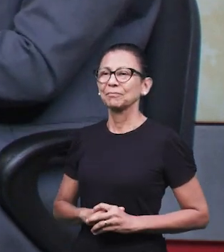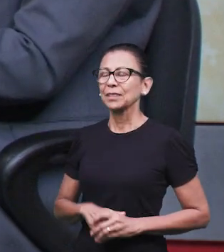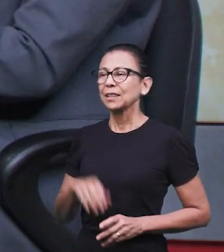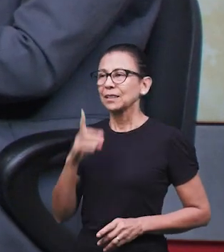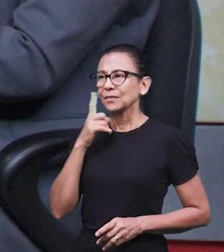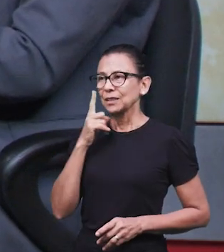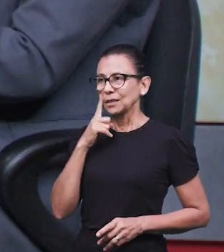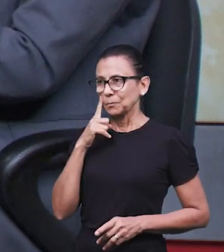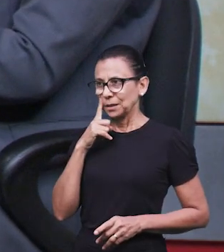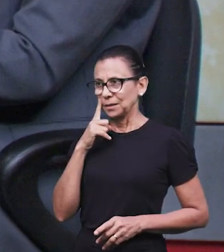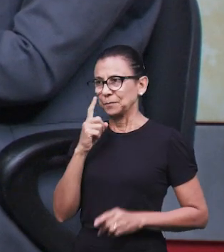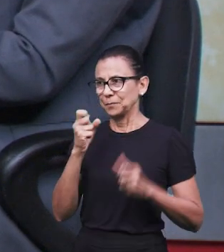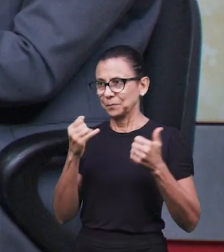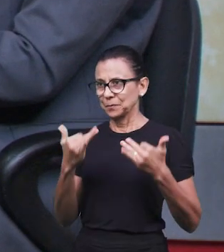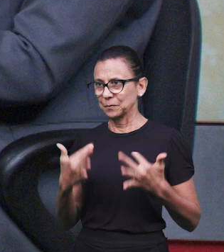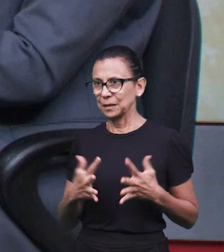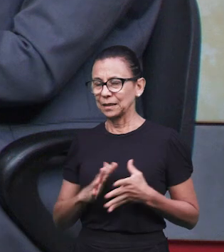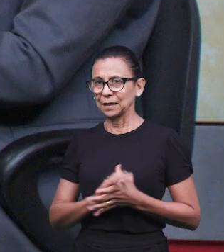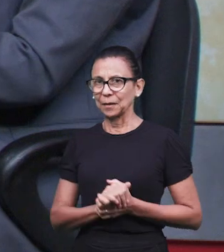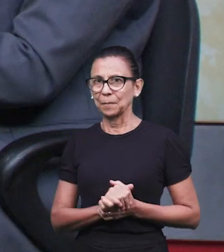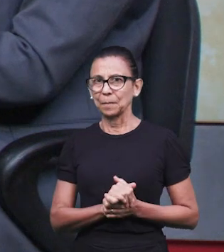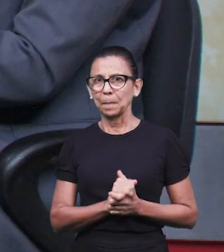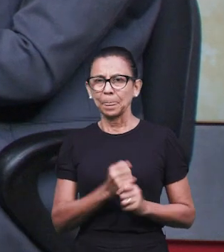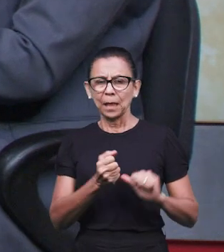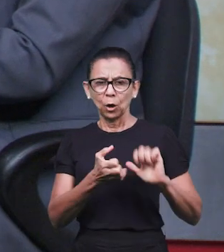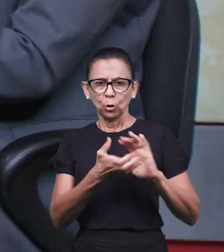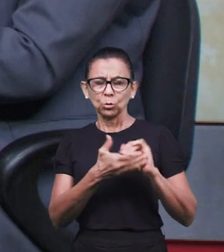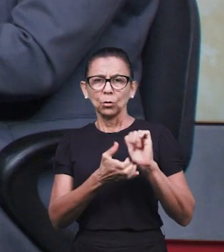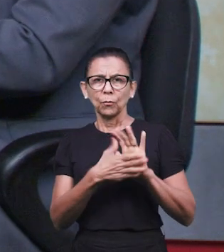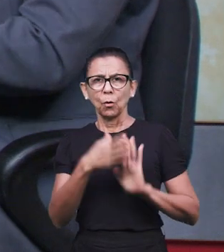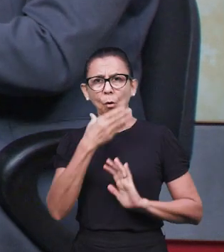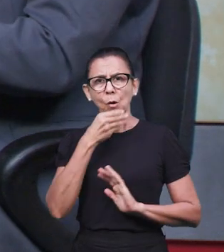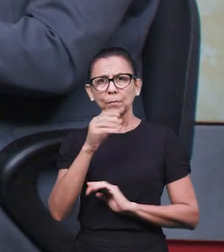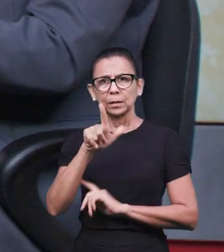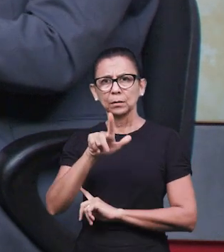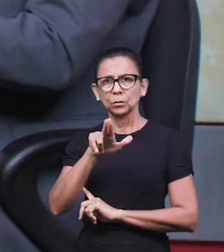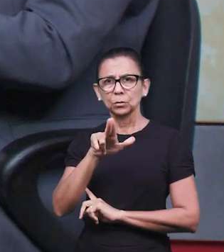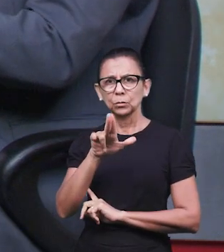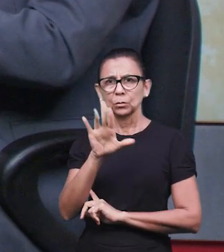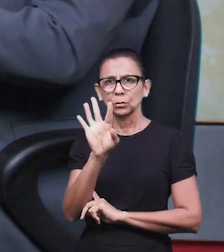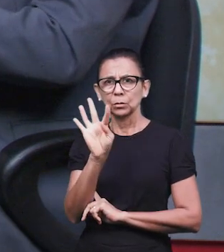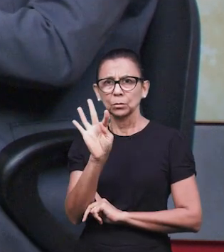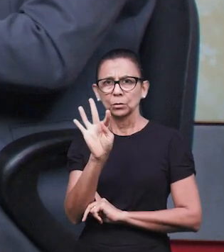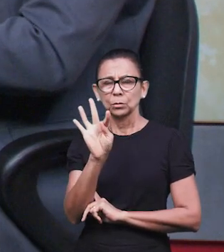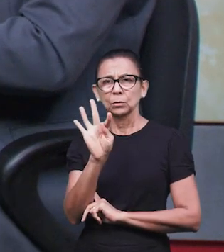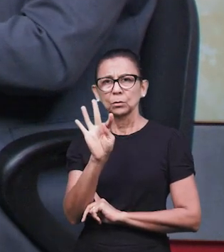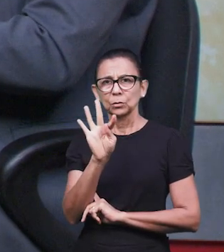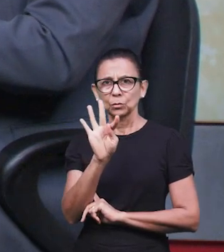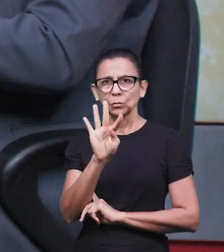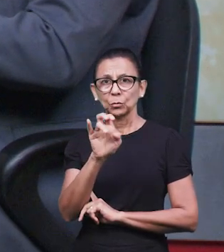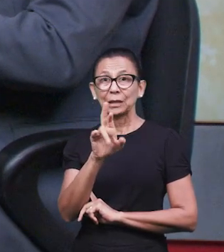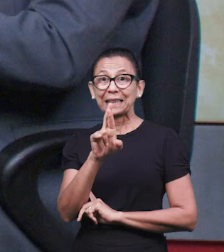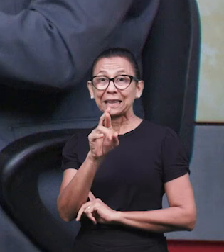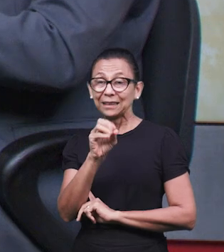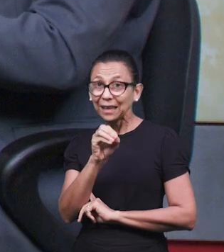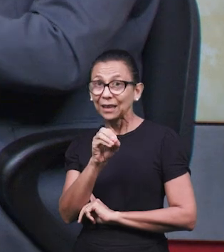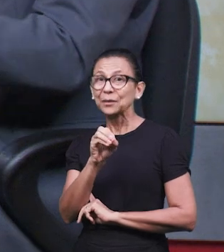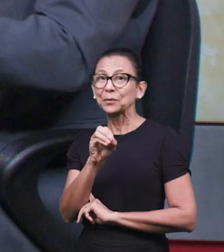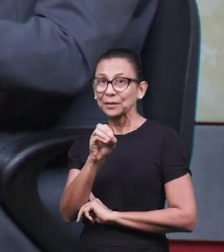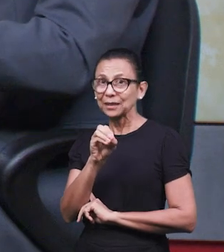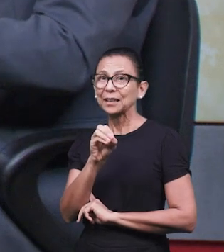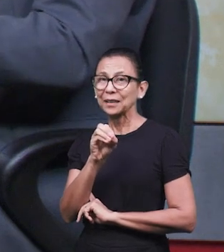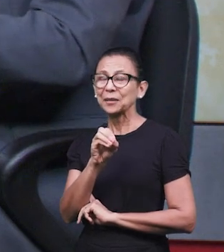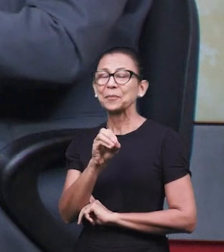isso? Quando você pega os louvores de Lutero. Ele praticamente canta a reforma, ele canta as